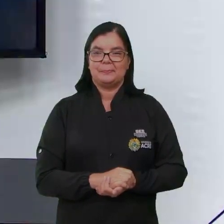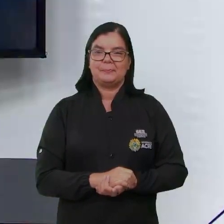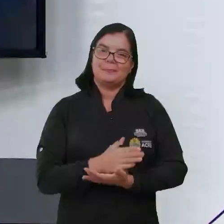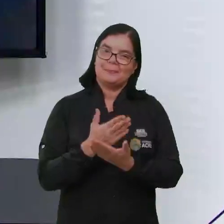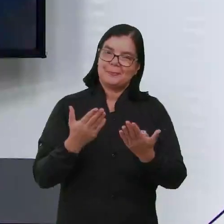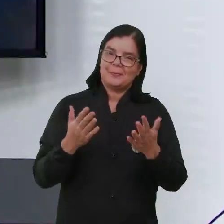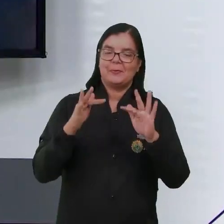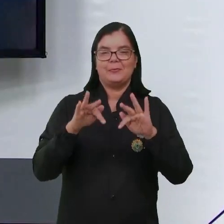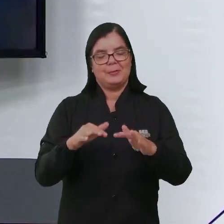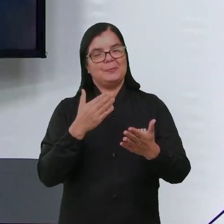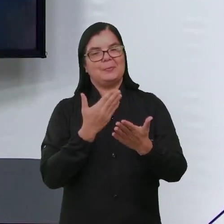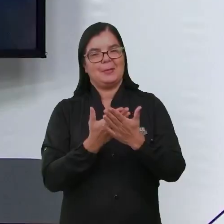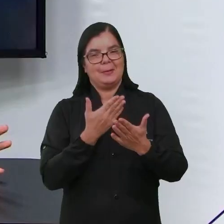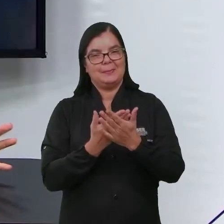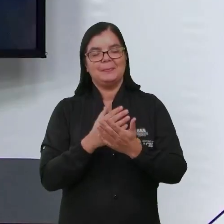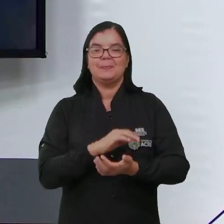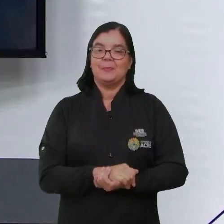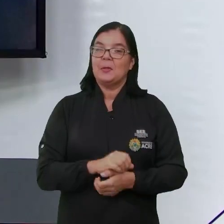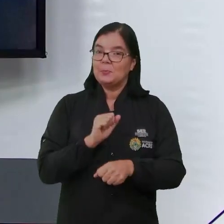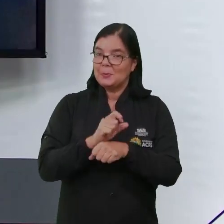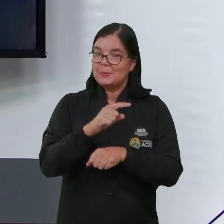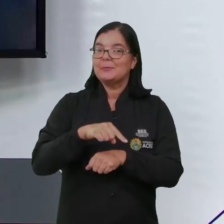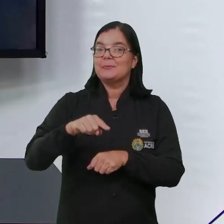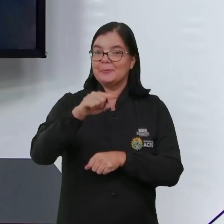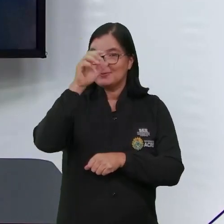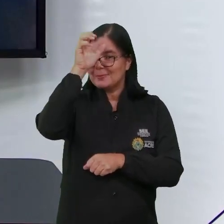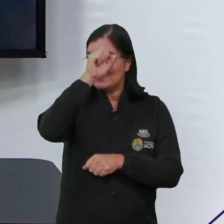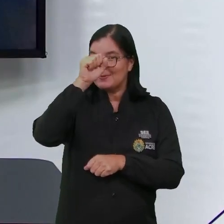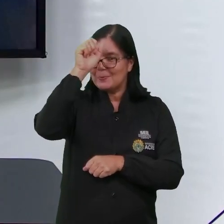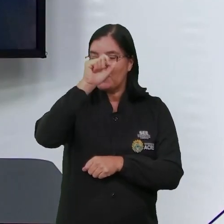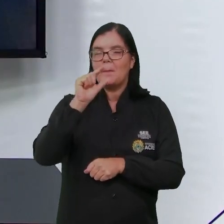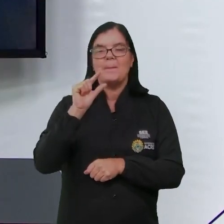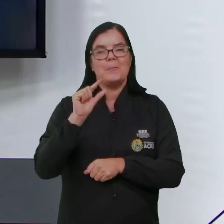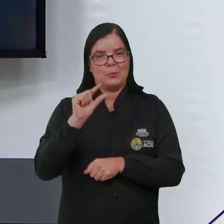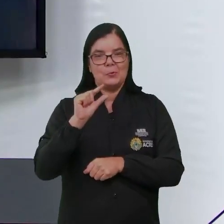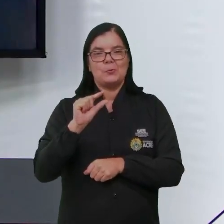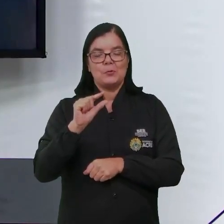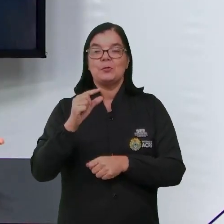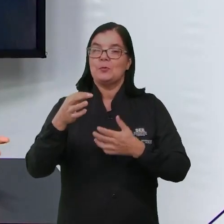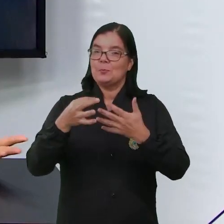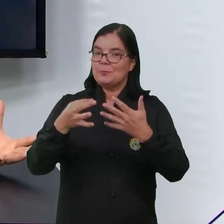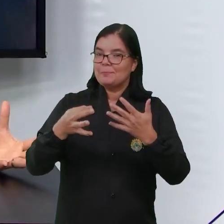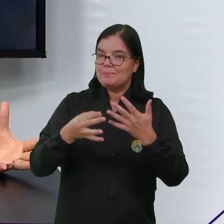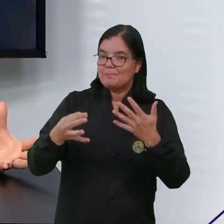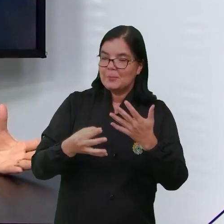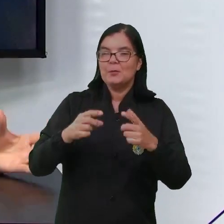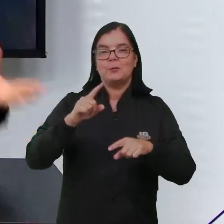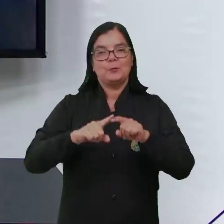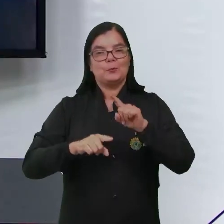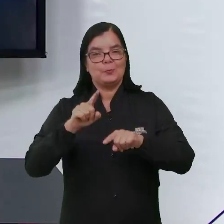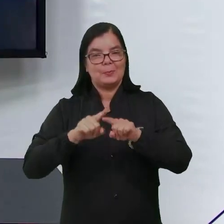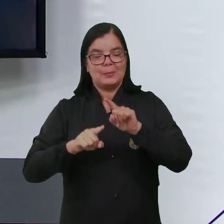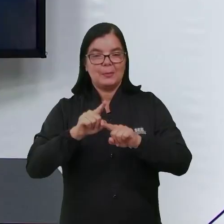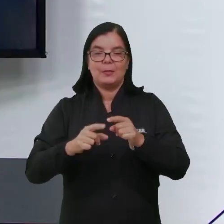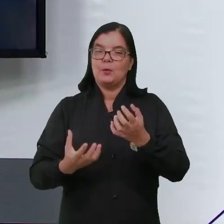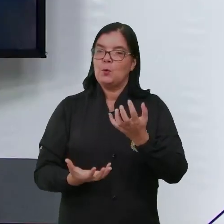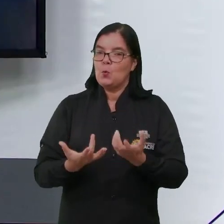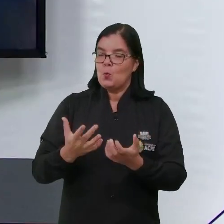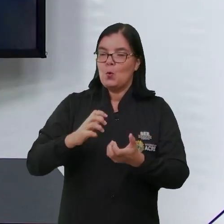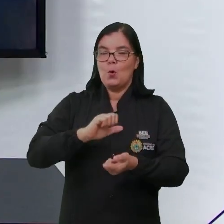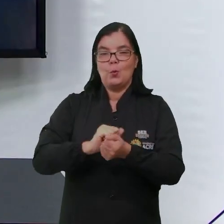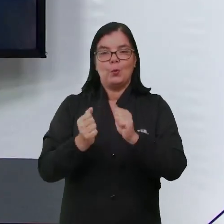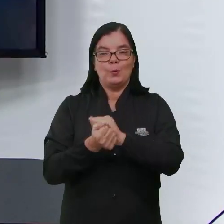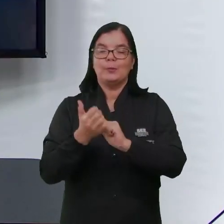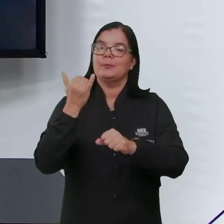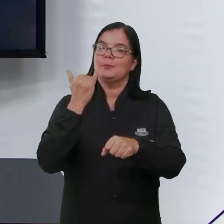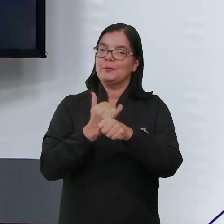gente, terminamos mais essa nossa aula. Espero que vocês tenham aprendido um pouco mais sobre as propriedades aí dos materiais, né? Falamos dos metálicos,